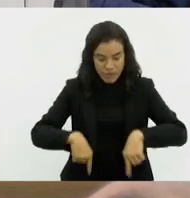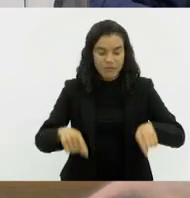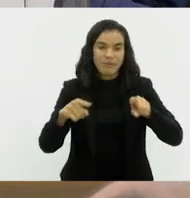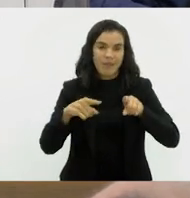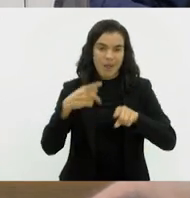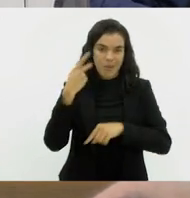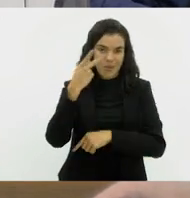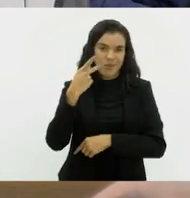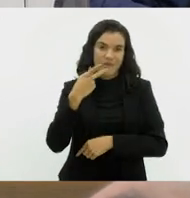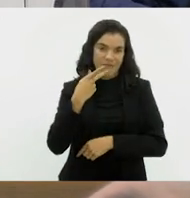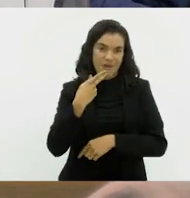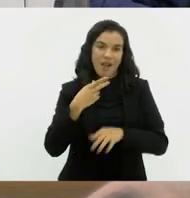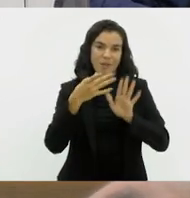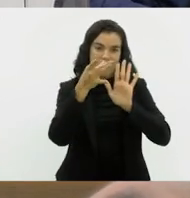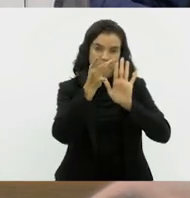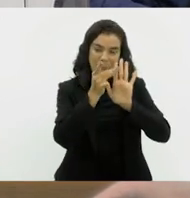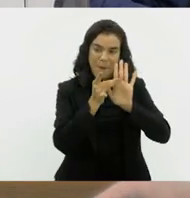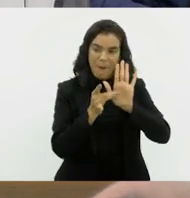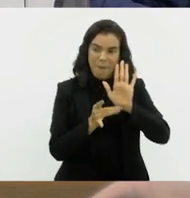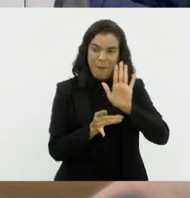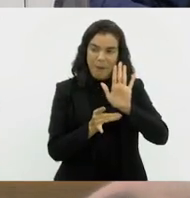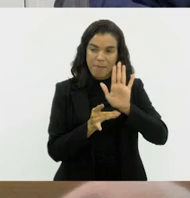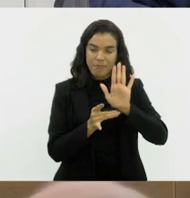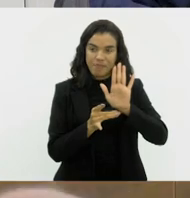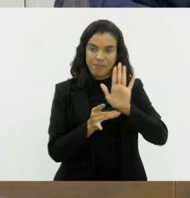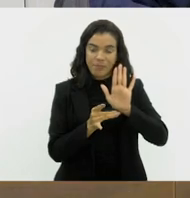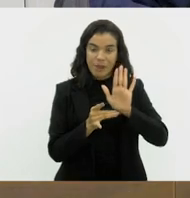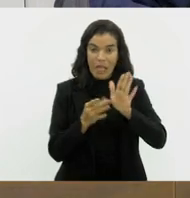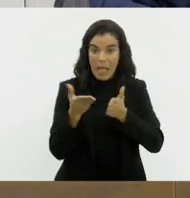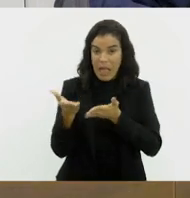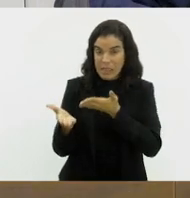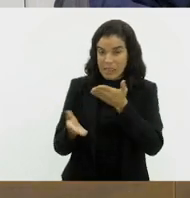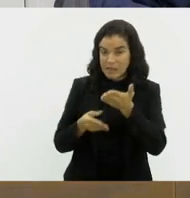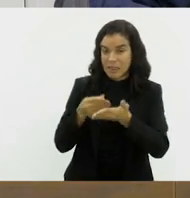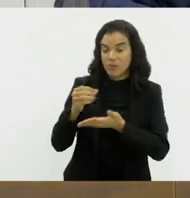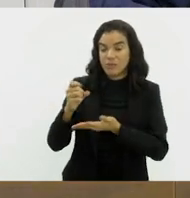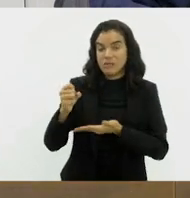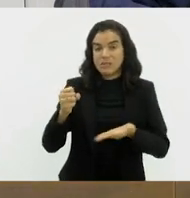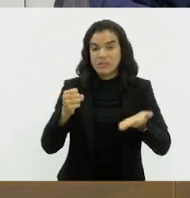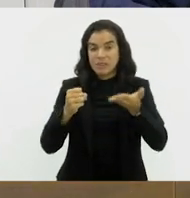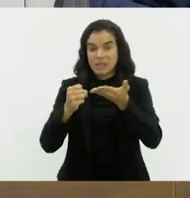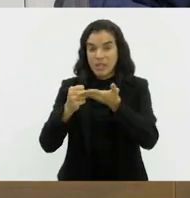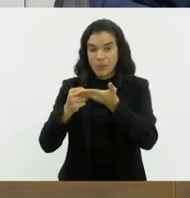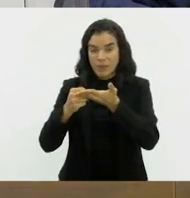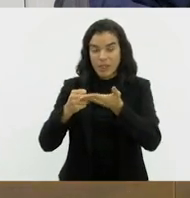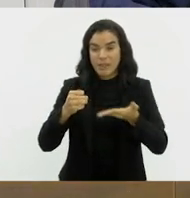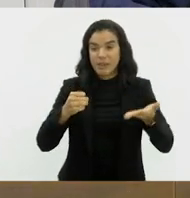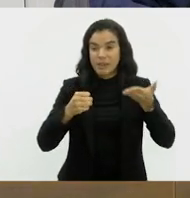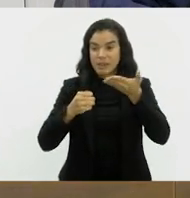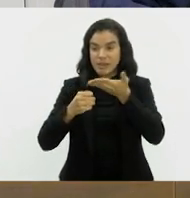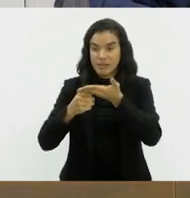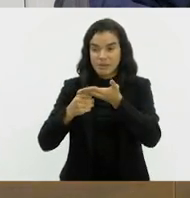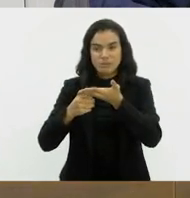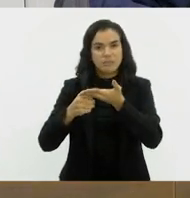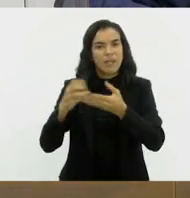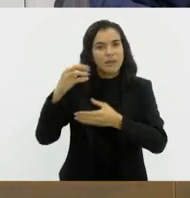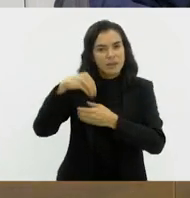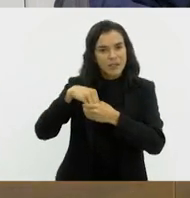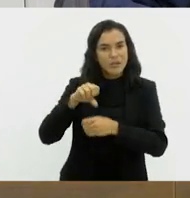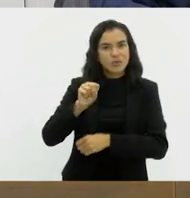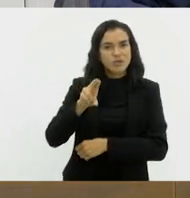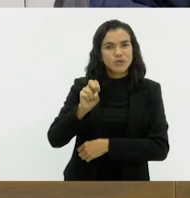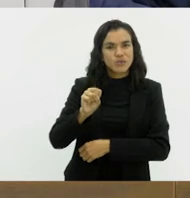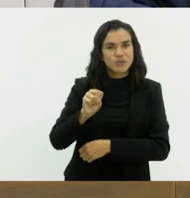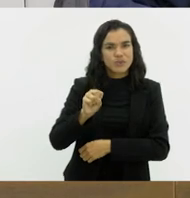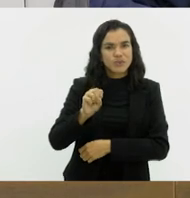diz. E o que for da atenção secundária e terciária, que ela seja feita também pelo SUS. Por que que o SUS só entra